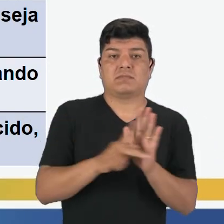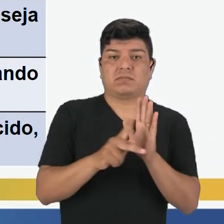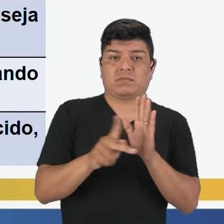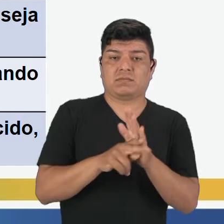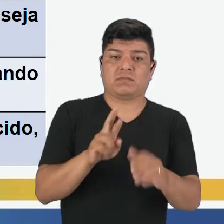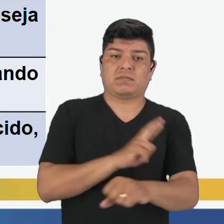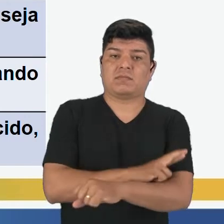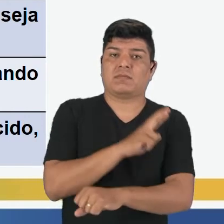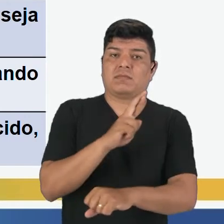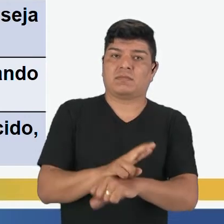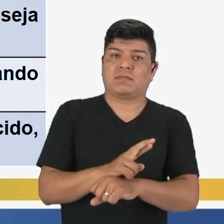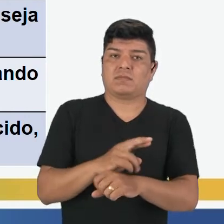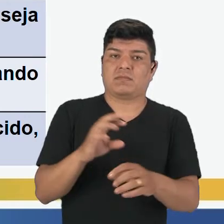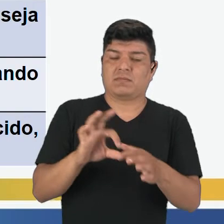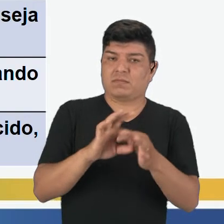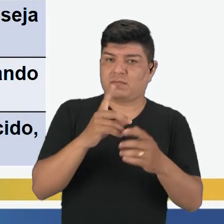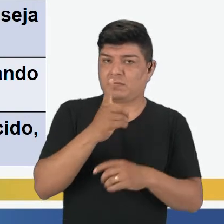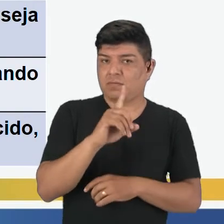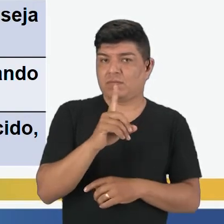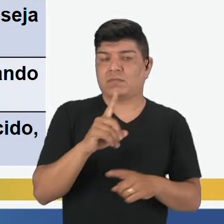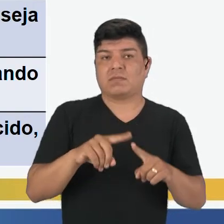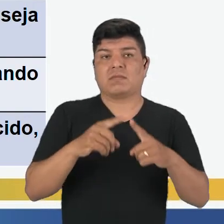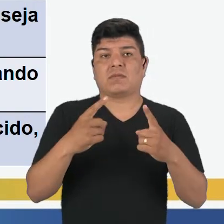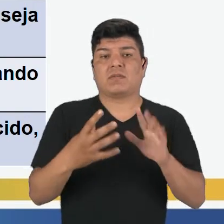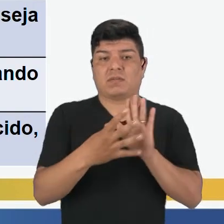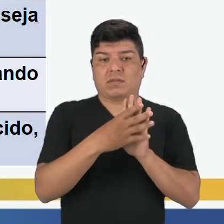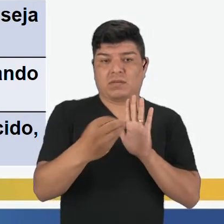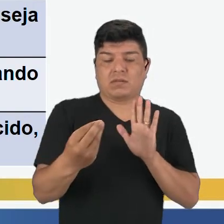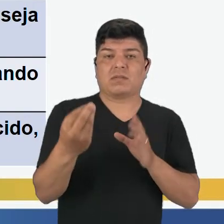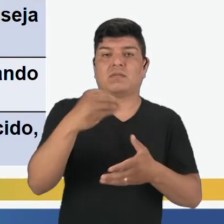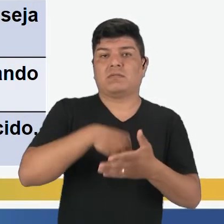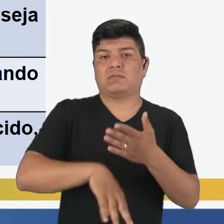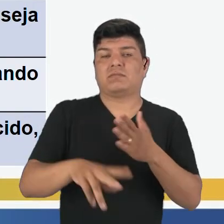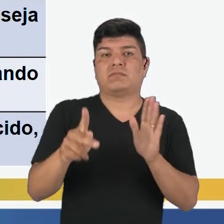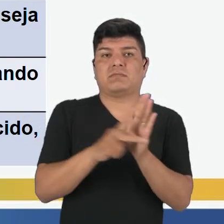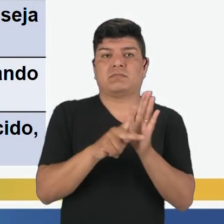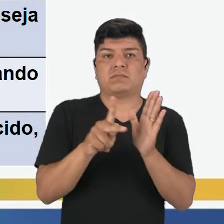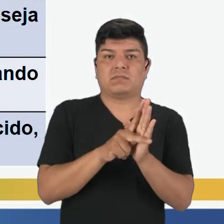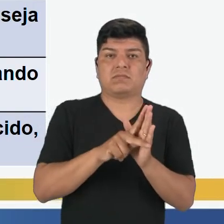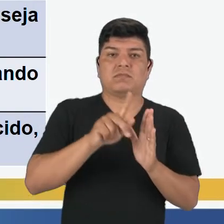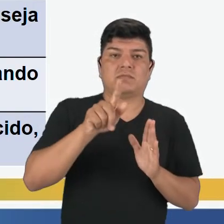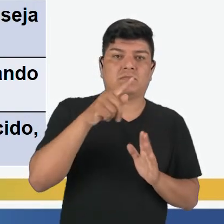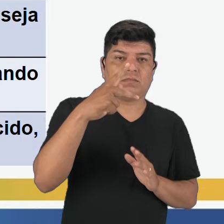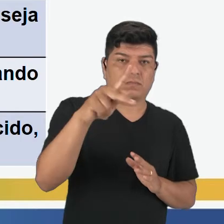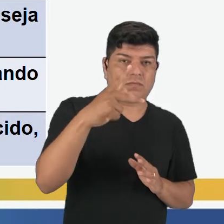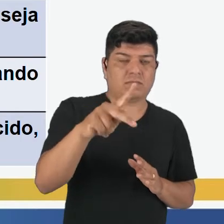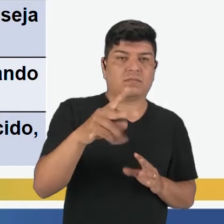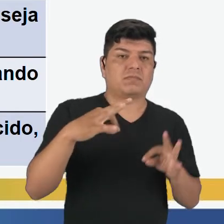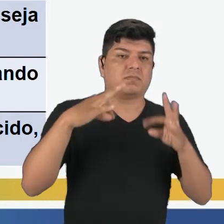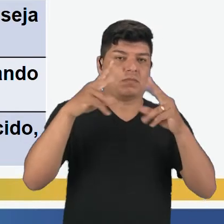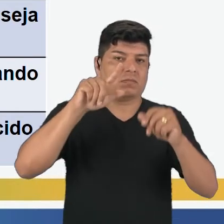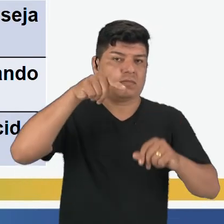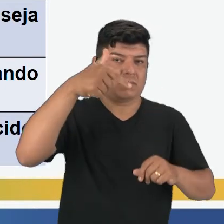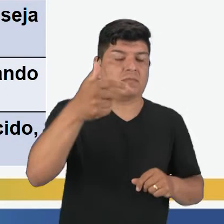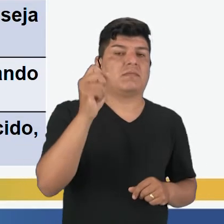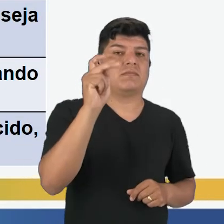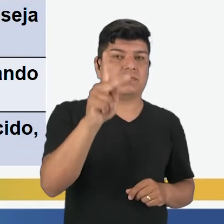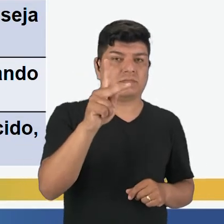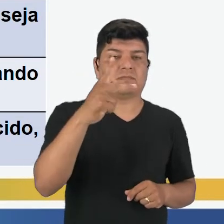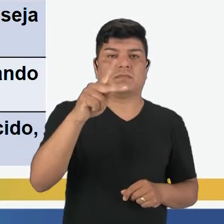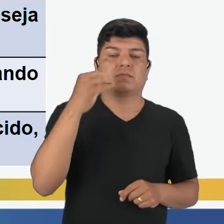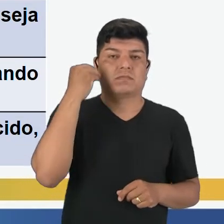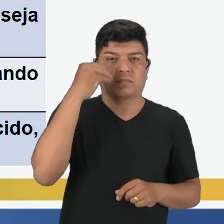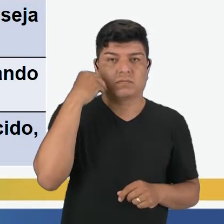própria religião. Ele não abre mão da sua, mas se torna um modelo dentro da sua e um modelo para todas as outras, né? A